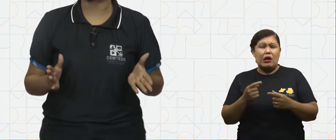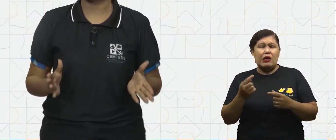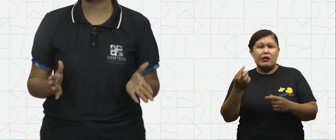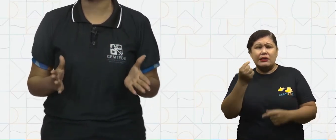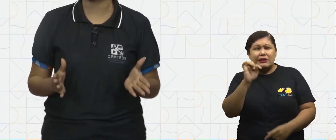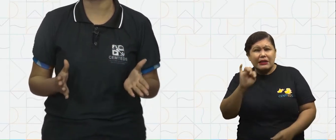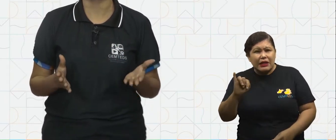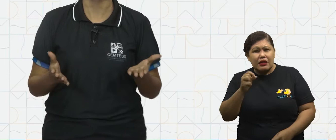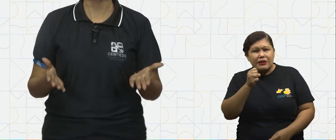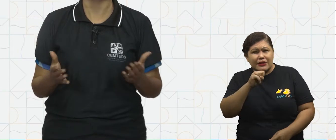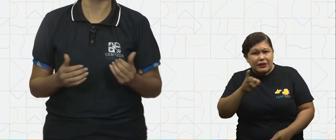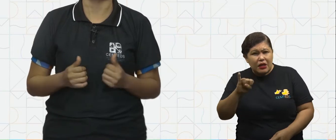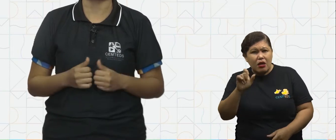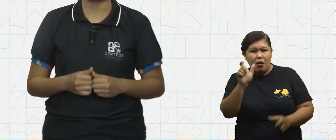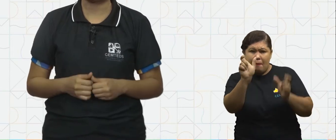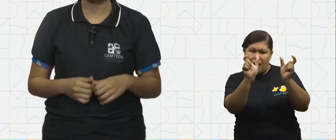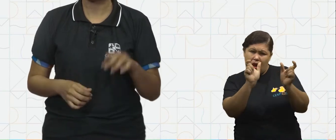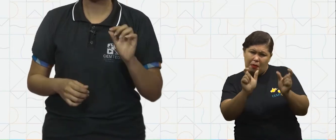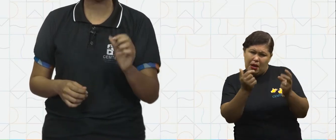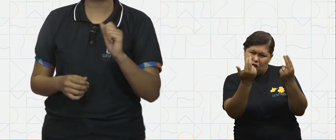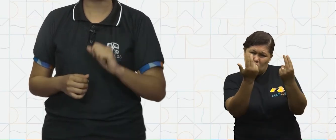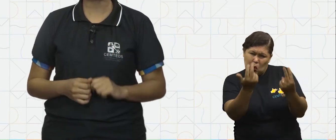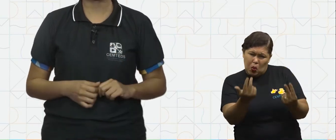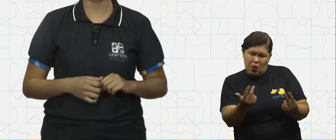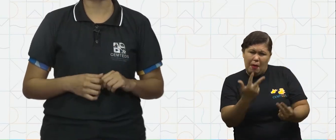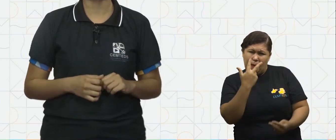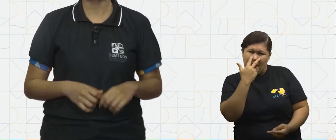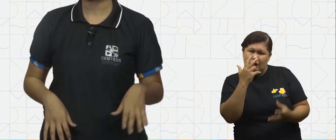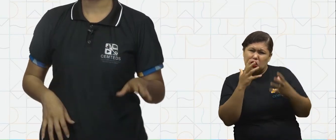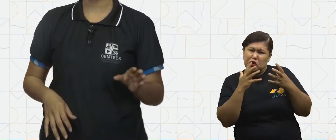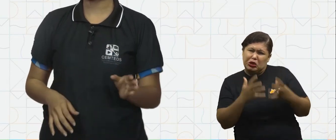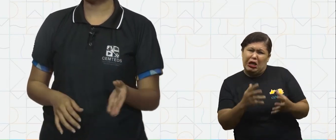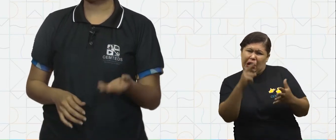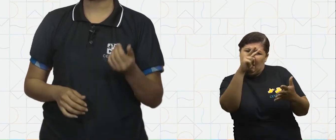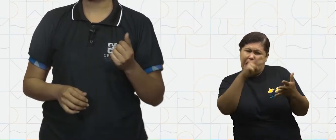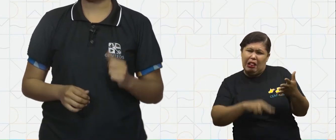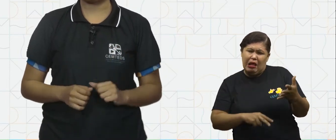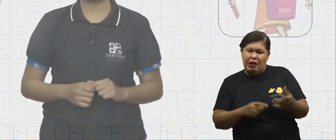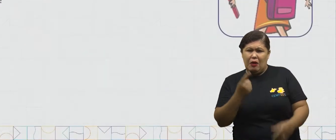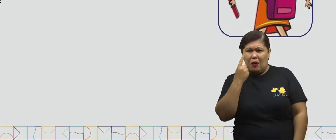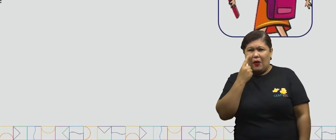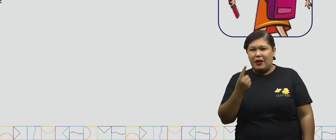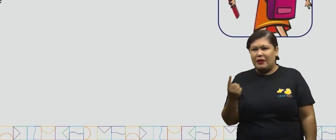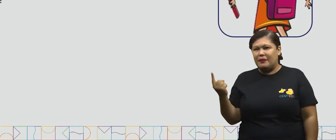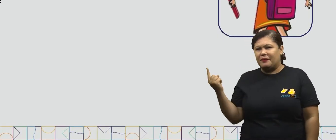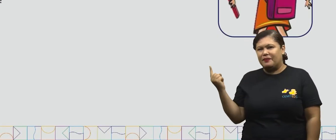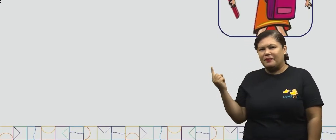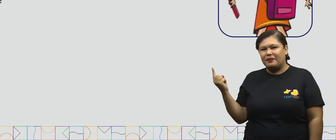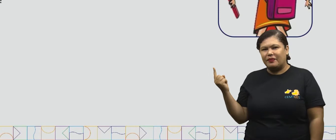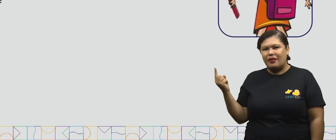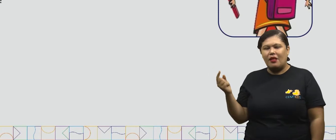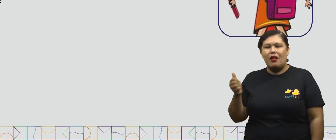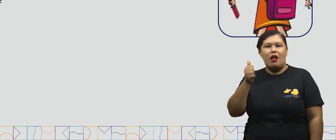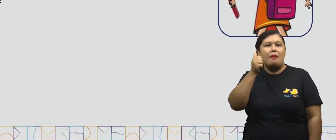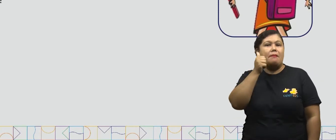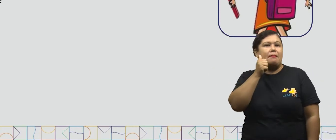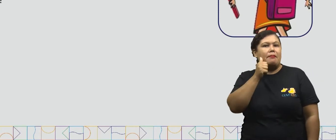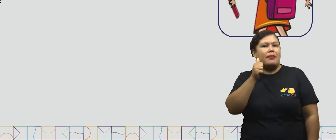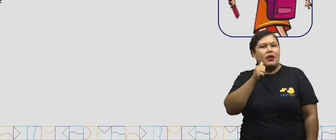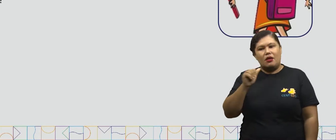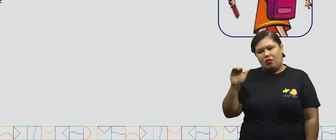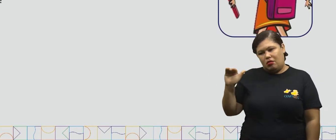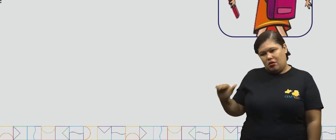tão repetitivo e cansativo de ler, elas foram usadas. Observe comigo. A palavra